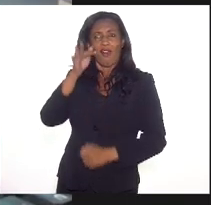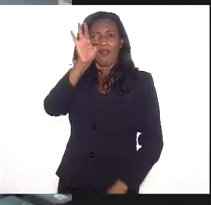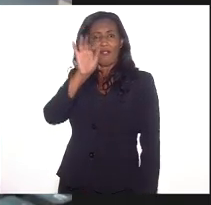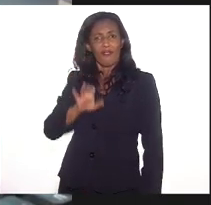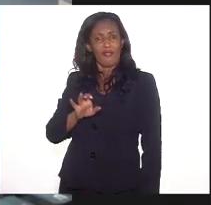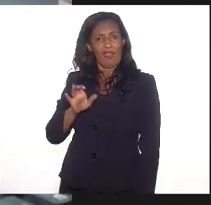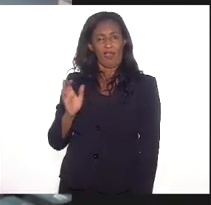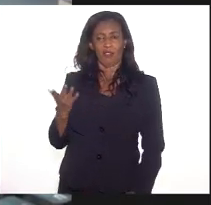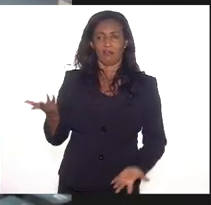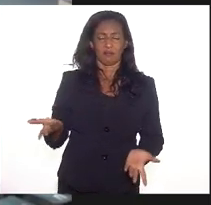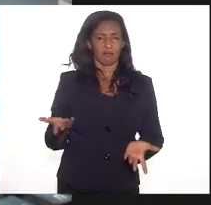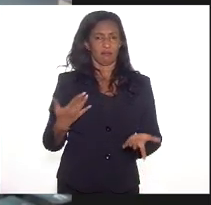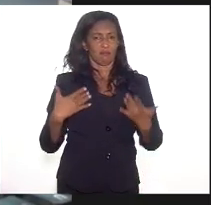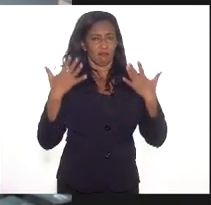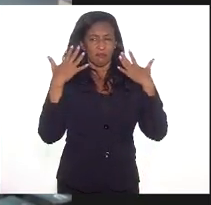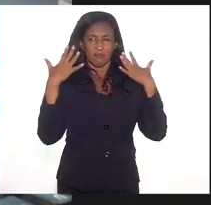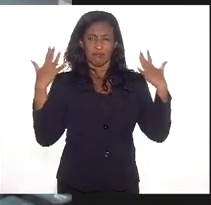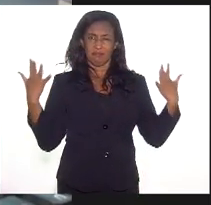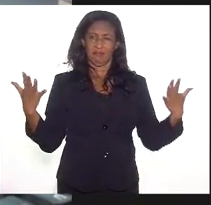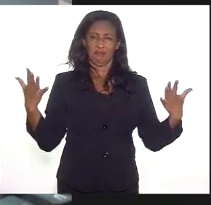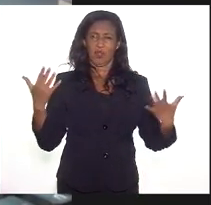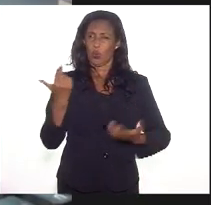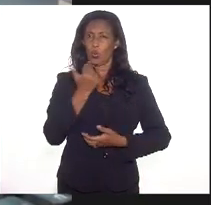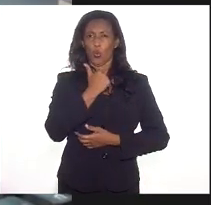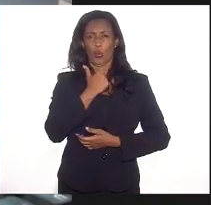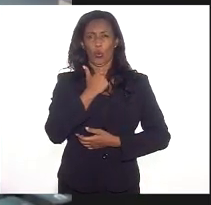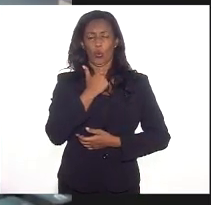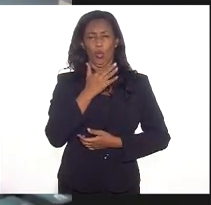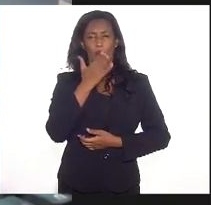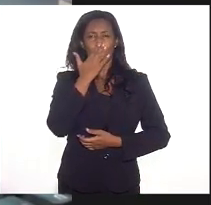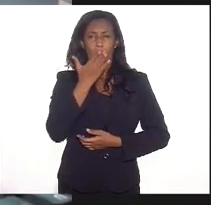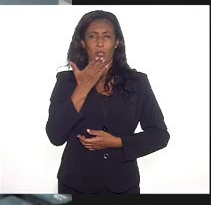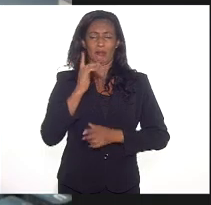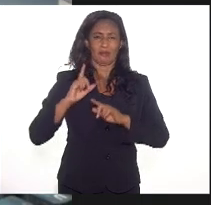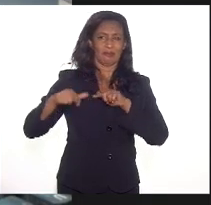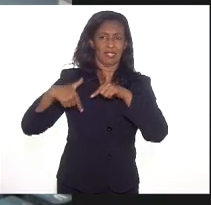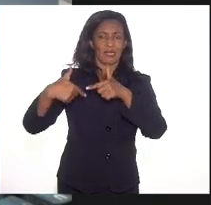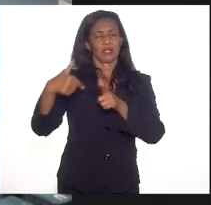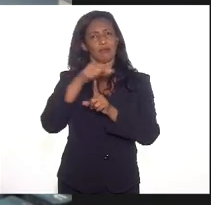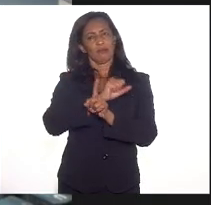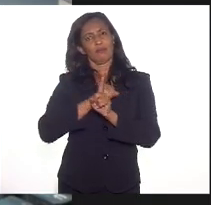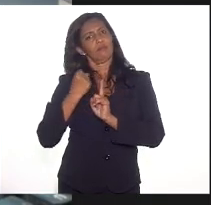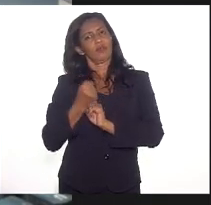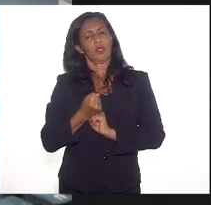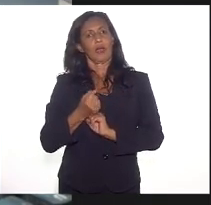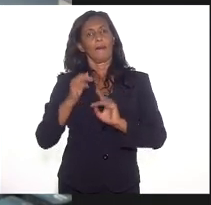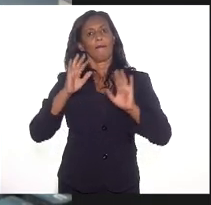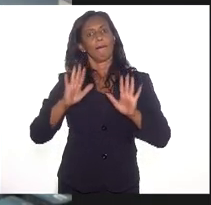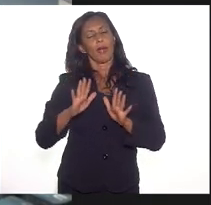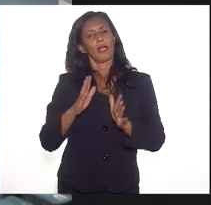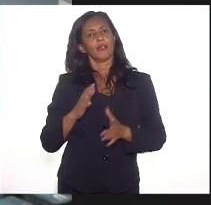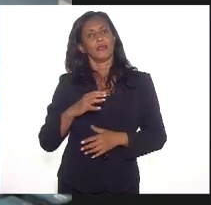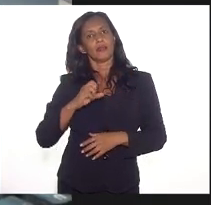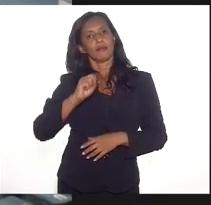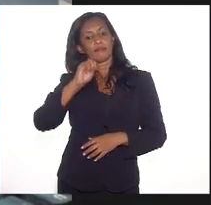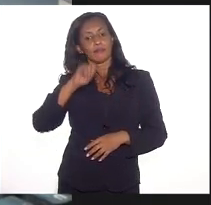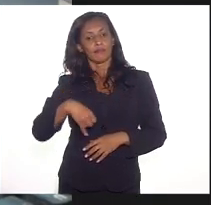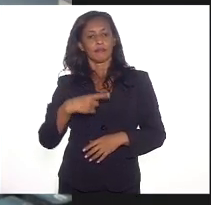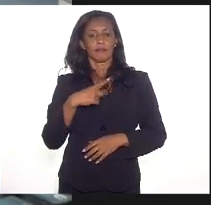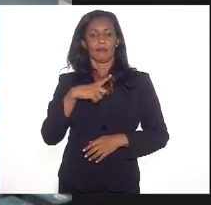muito escandaloso, a gente não deveria ter esse tipo de atuação na nossa sociedade, mas efetivamente a